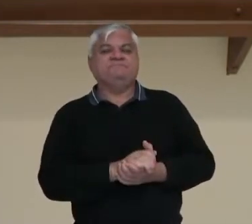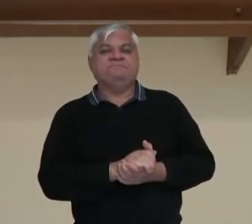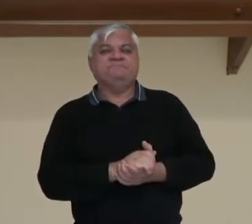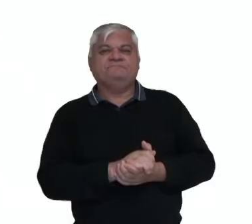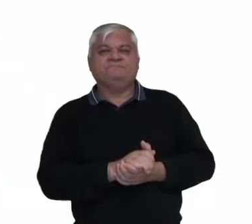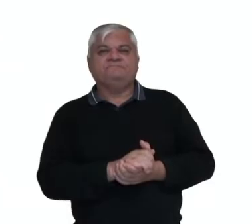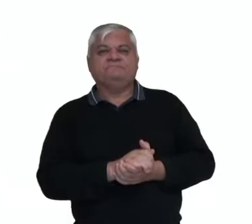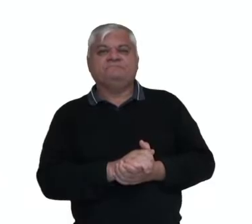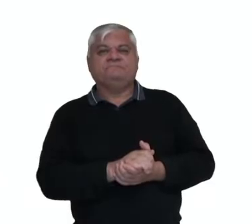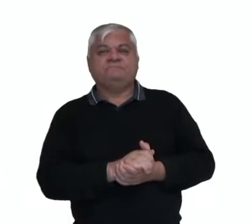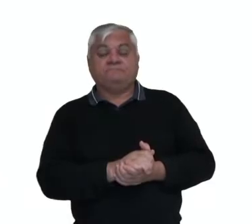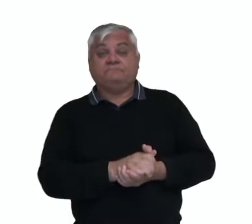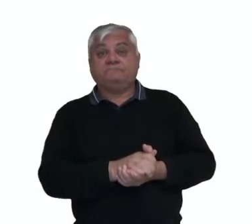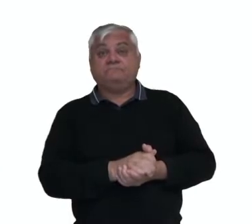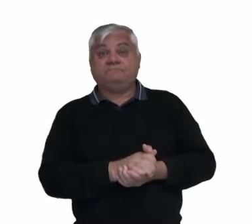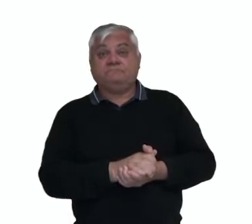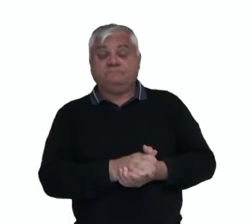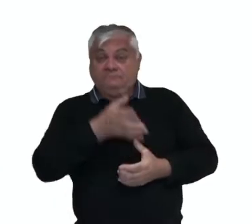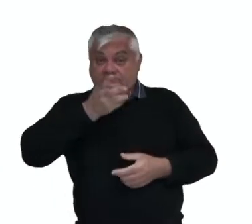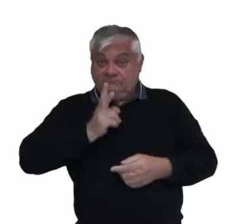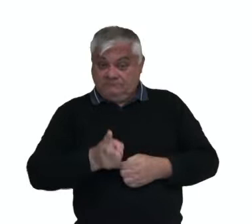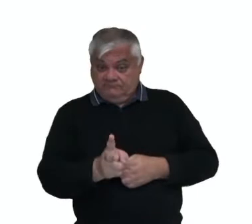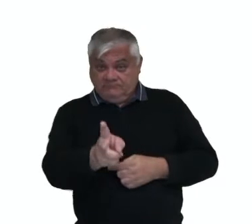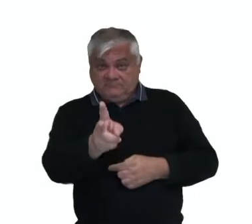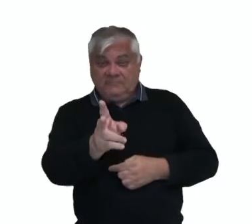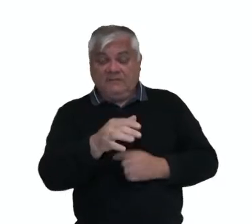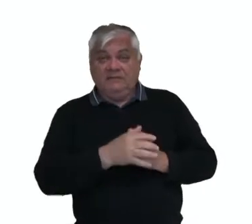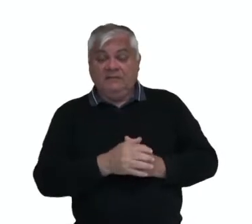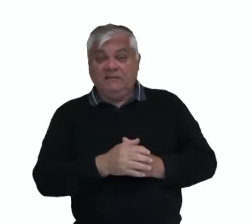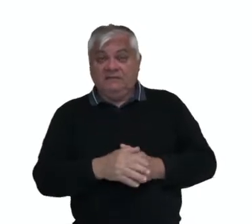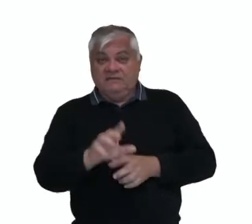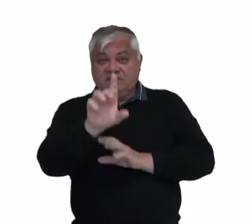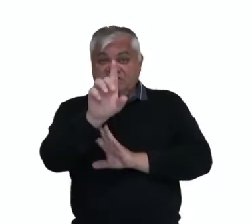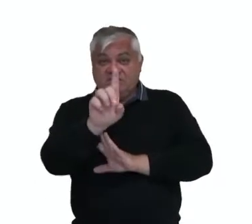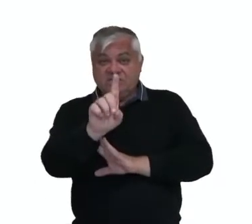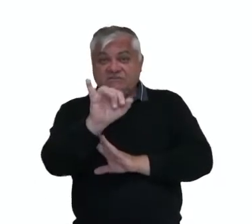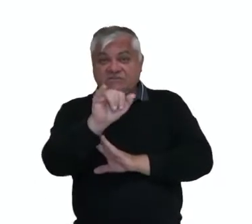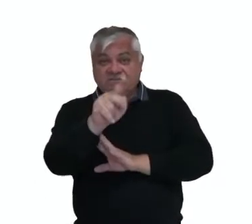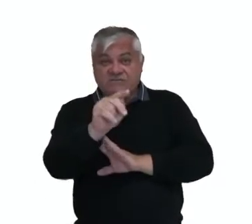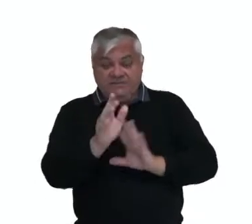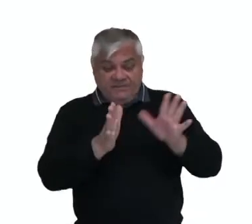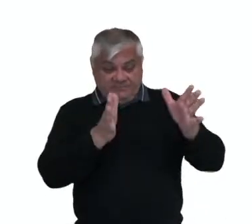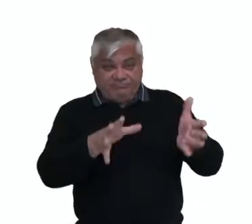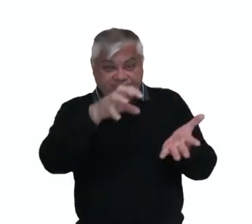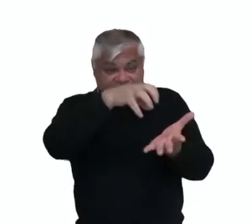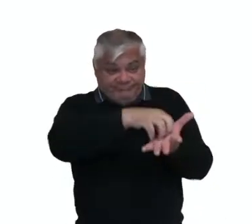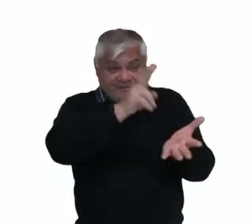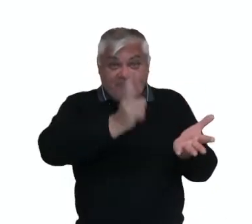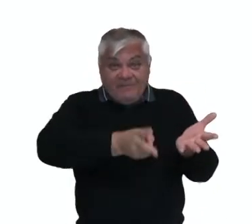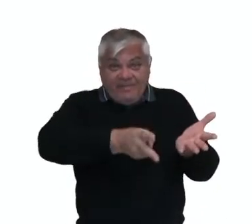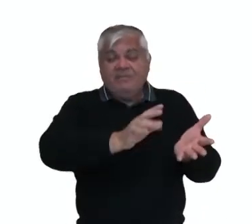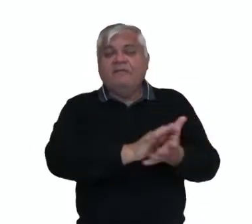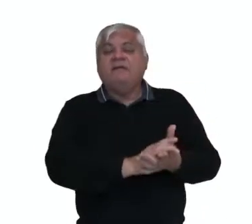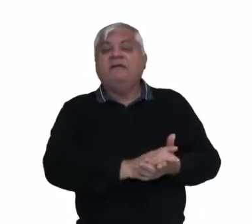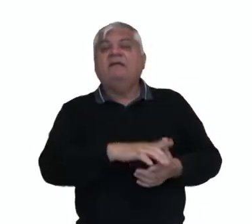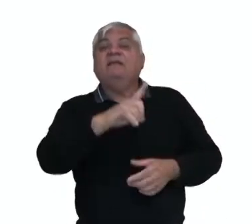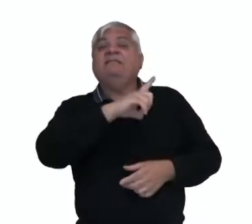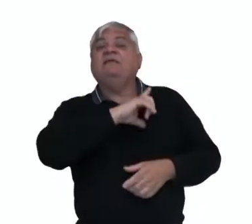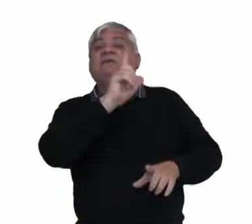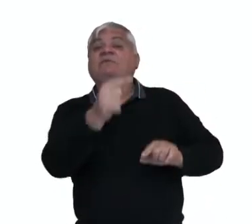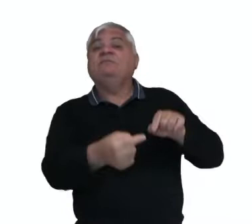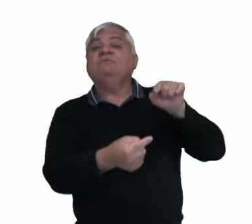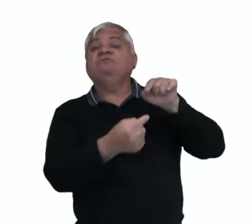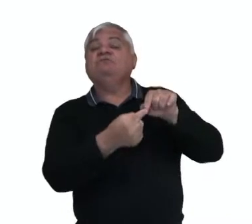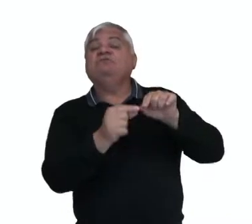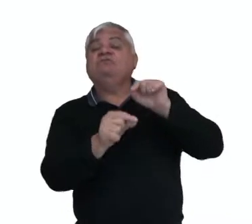Bom, ainda a gente vai ver que dentro desse DIP, né, dentro do Departamento de Imprensa e Propaganda, eles vão ter objetivos